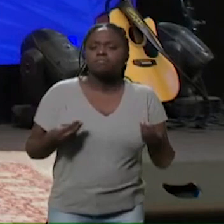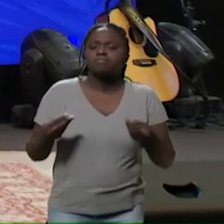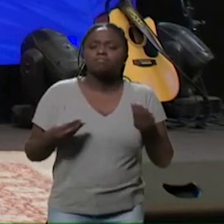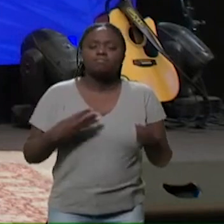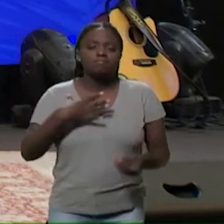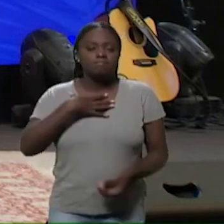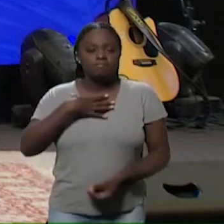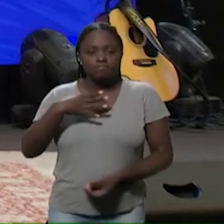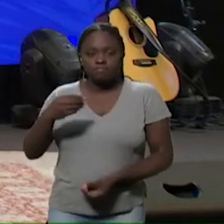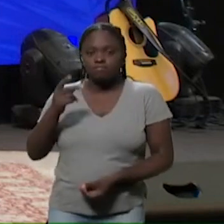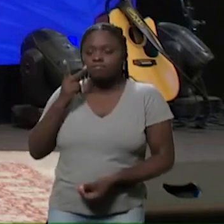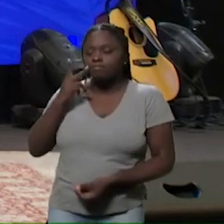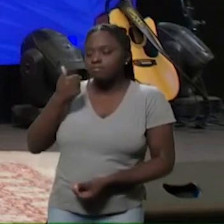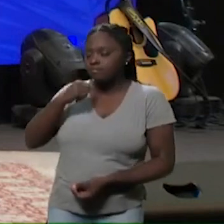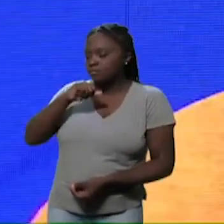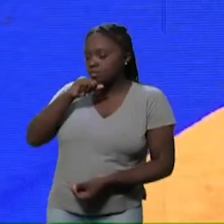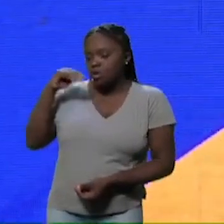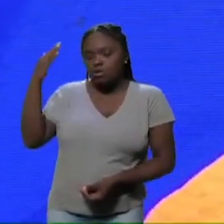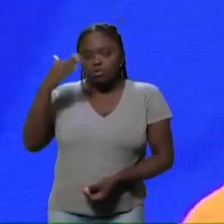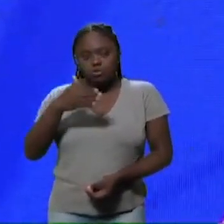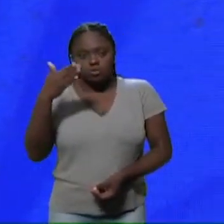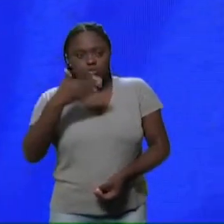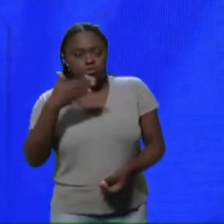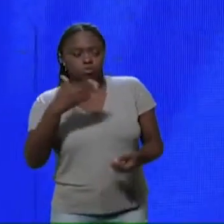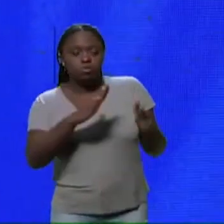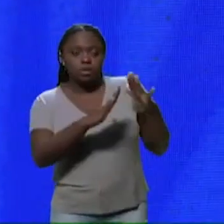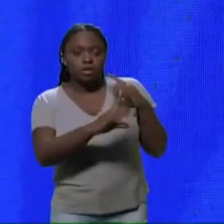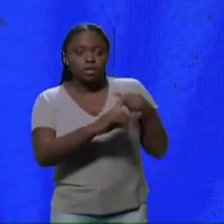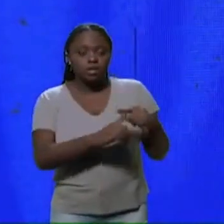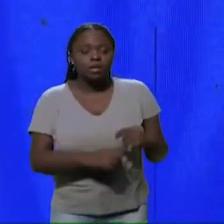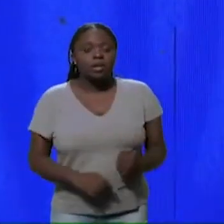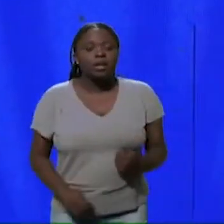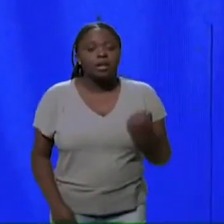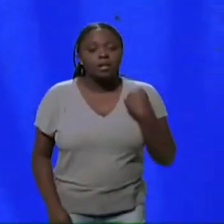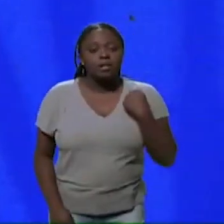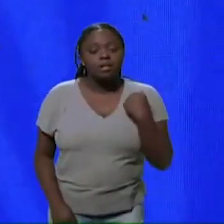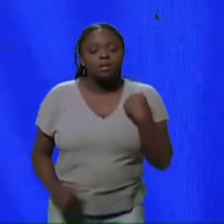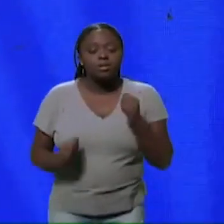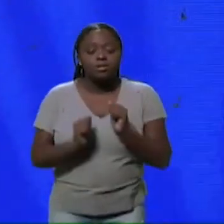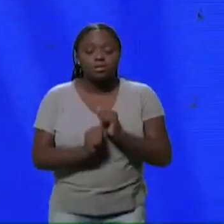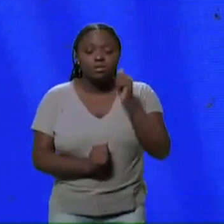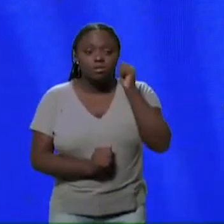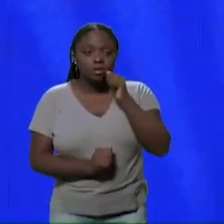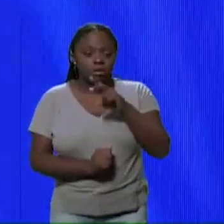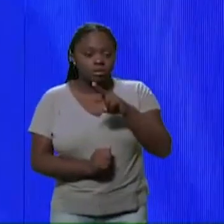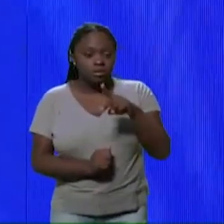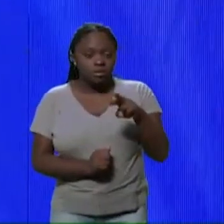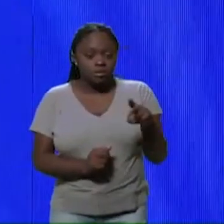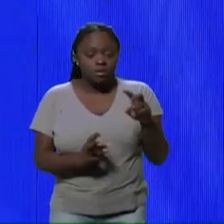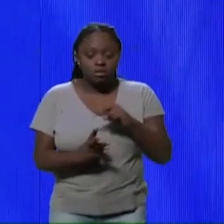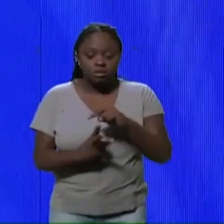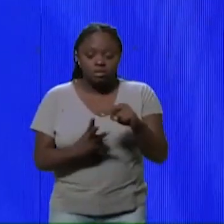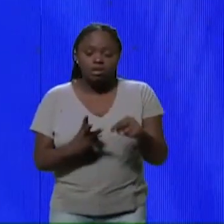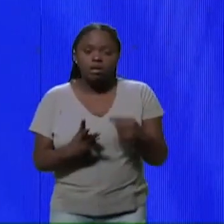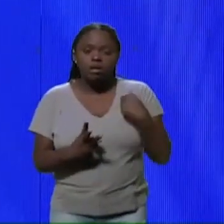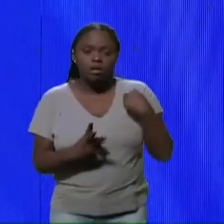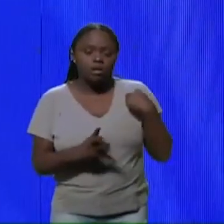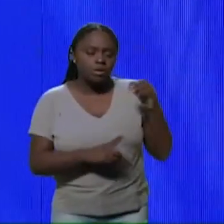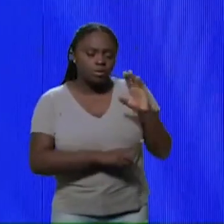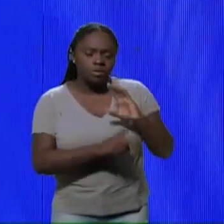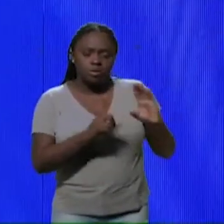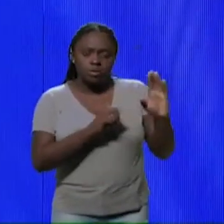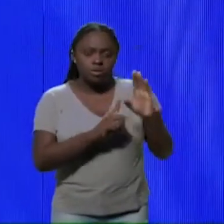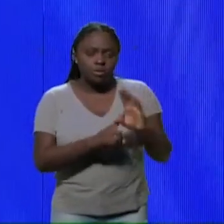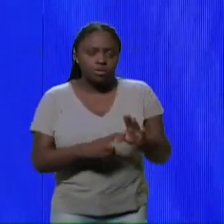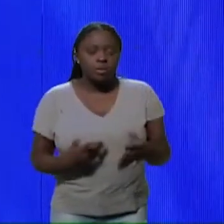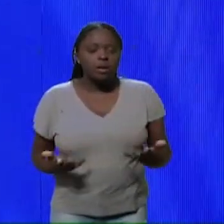filho do meu pai e da minha mãe indo à igreja e eu, mais minhas duas irmãs, eu estava no culto e